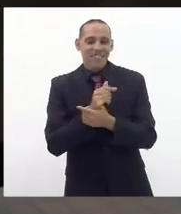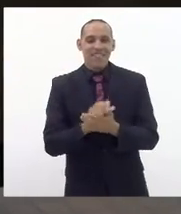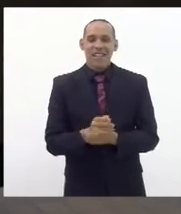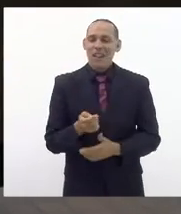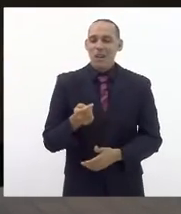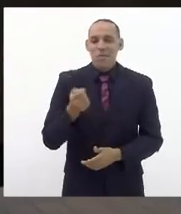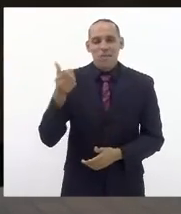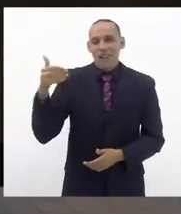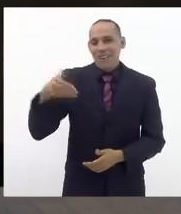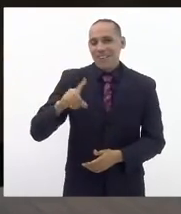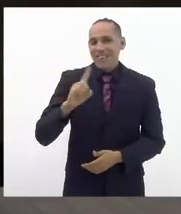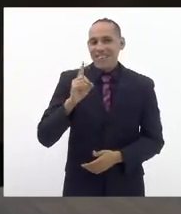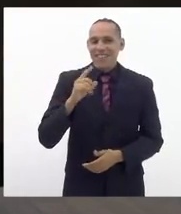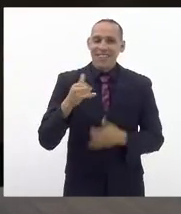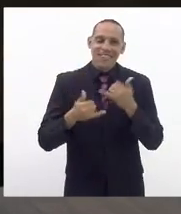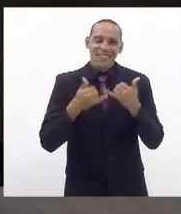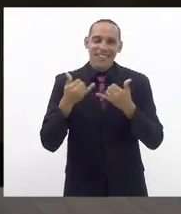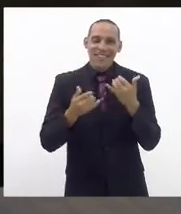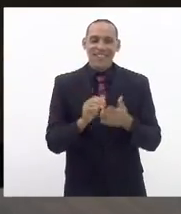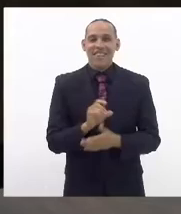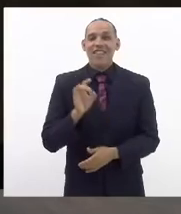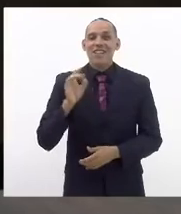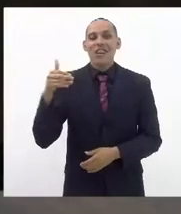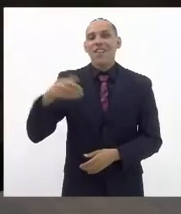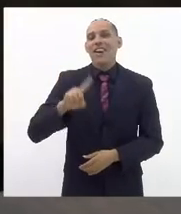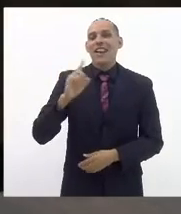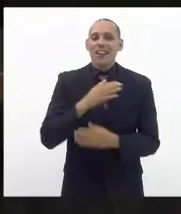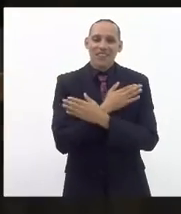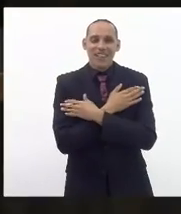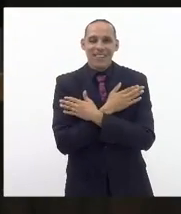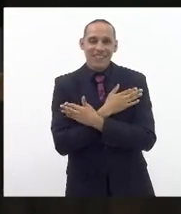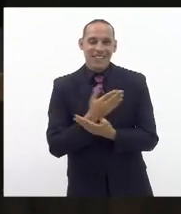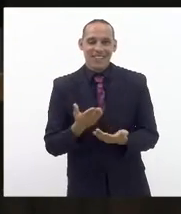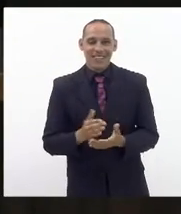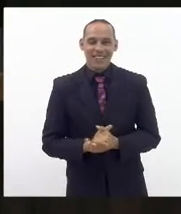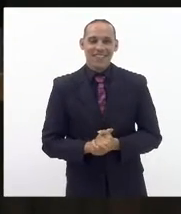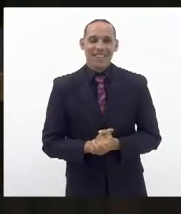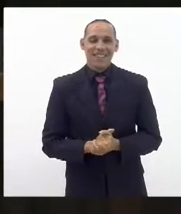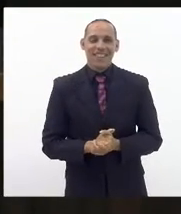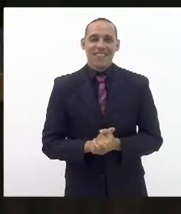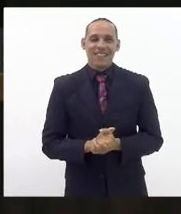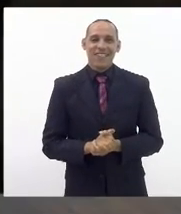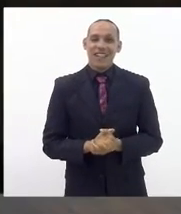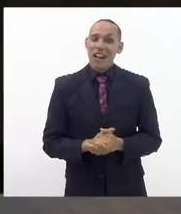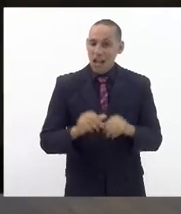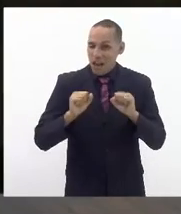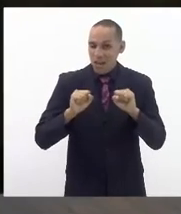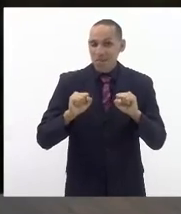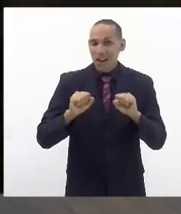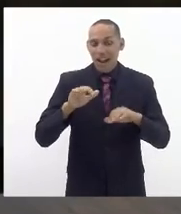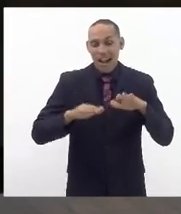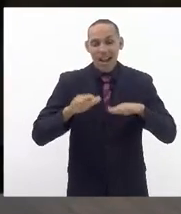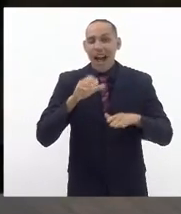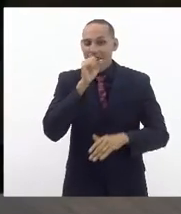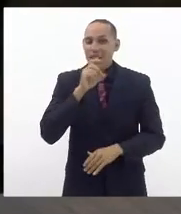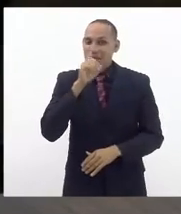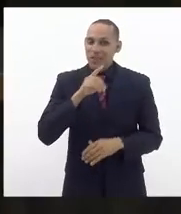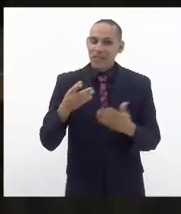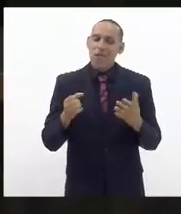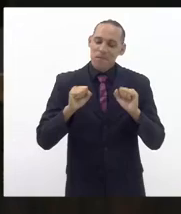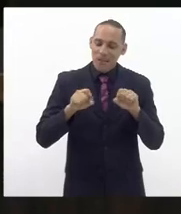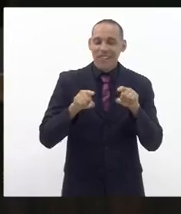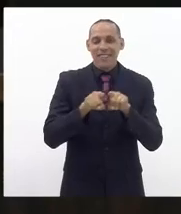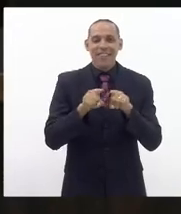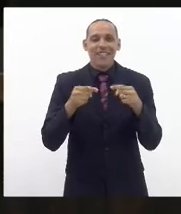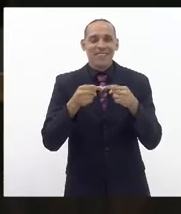Quase não veio, né, deputada? Só não vem no feriado? Mas pode ser, às vezes, sábado e domingo, né?